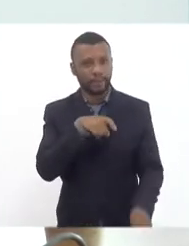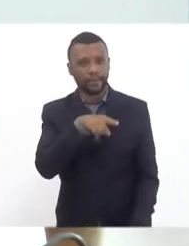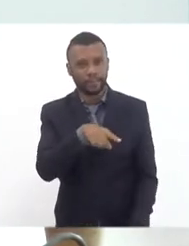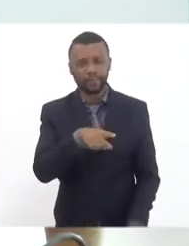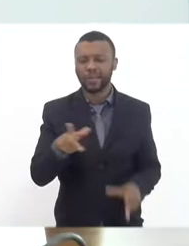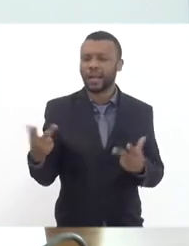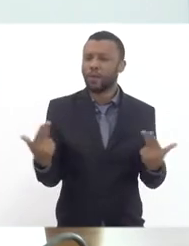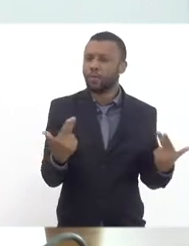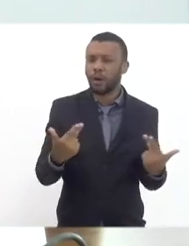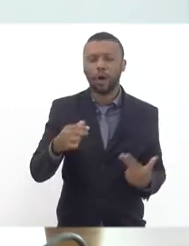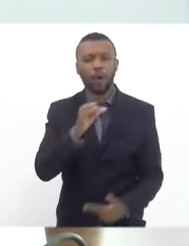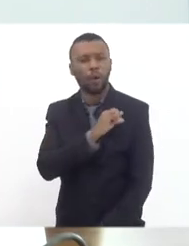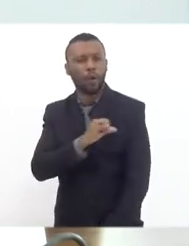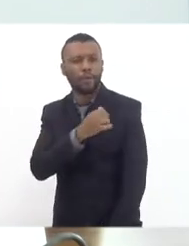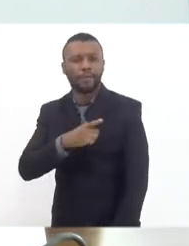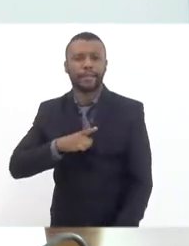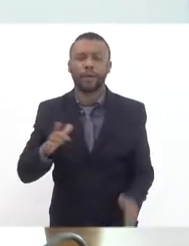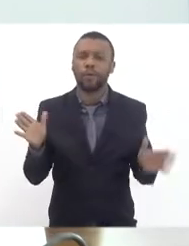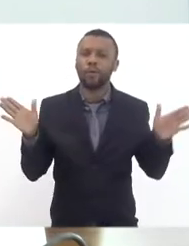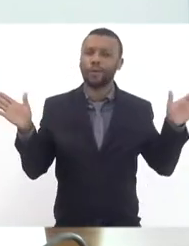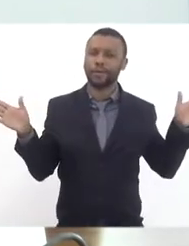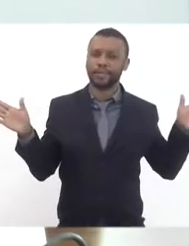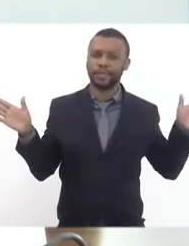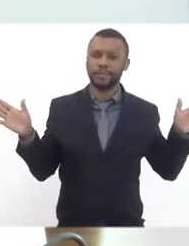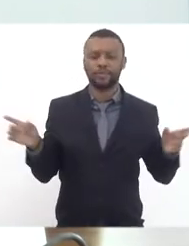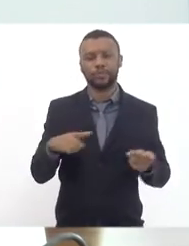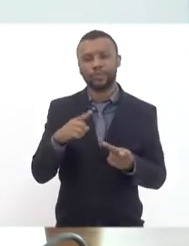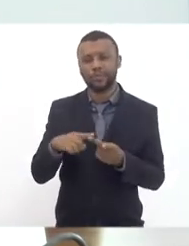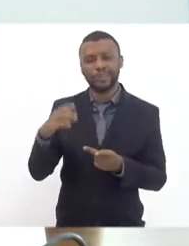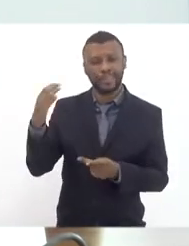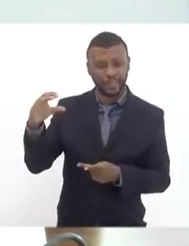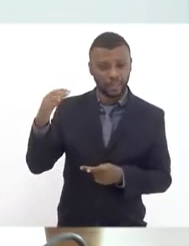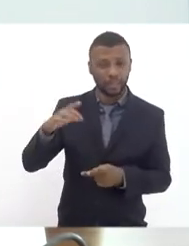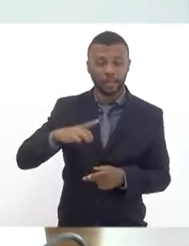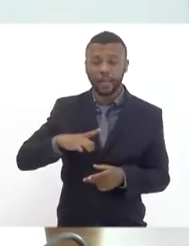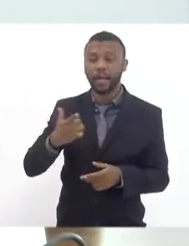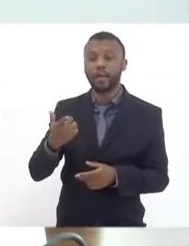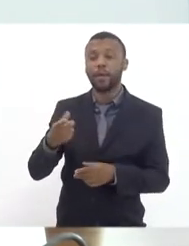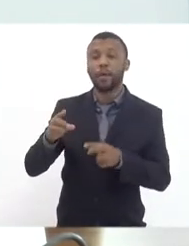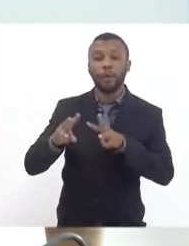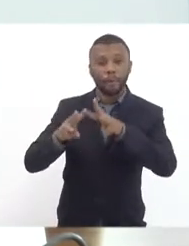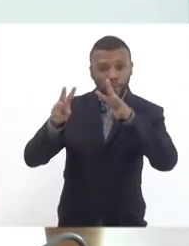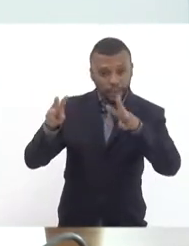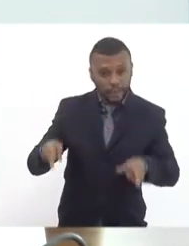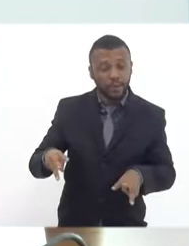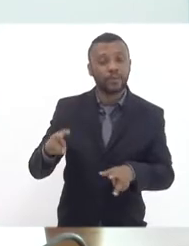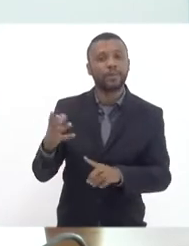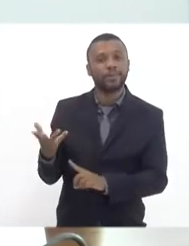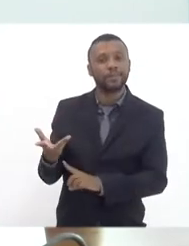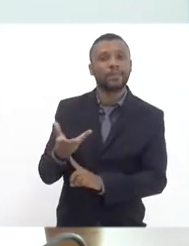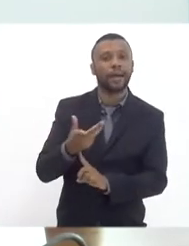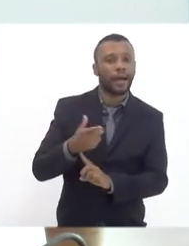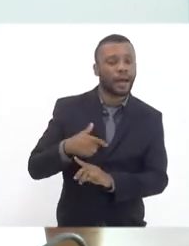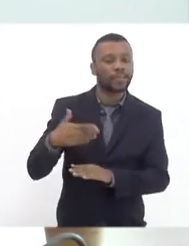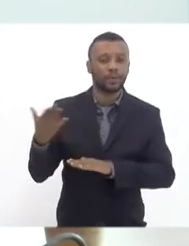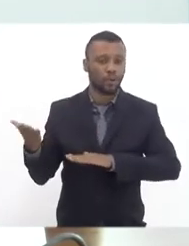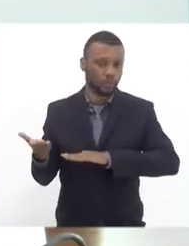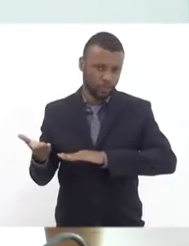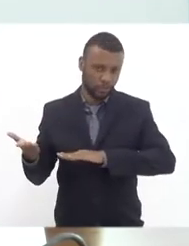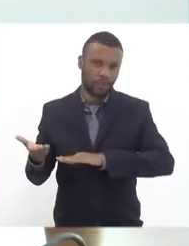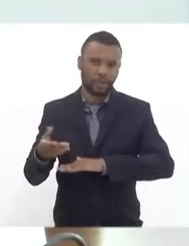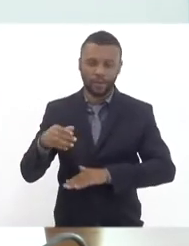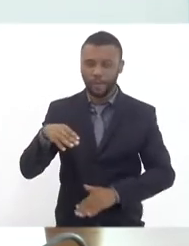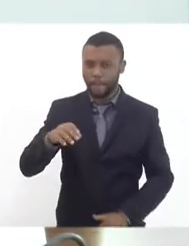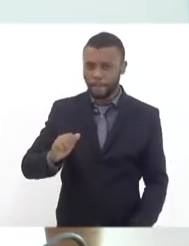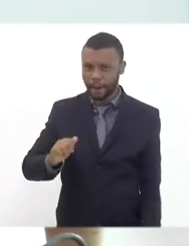Cristo Redentor, assim como Niterói tem o MAC, a gente pode ter a Fazenda Culubandê como nosso símbolo enquanto cidade, né? Que a